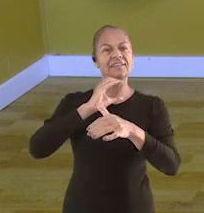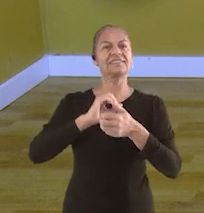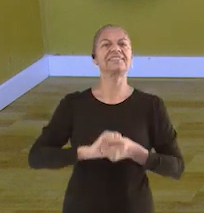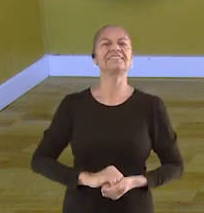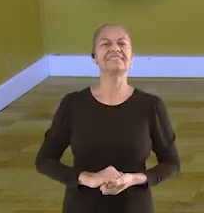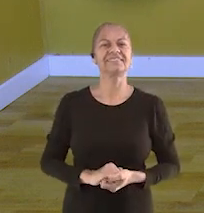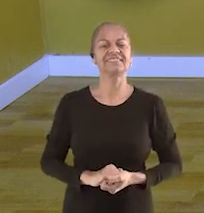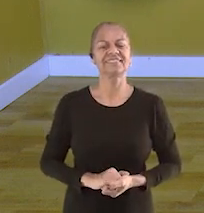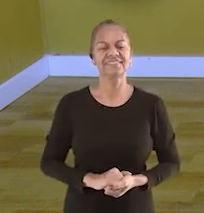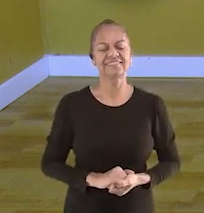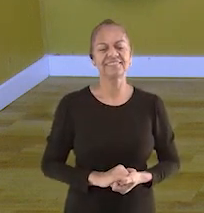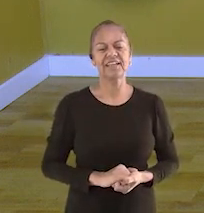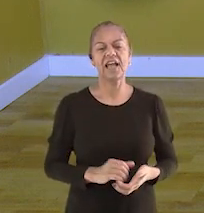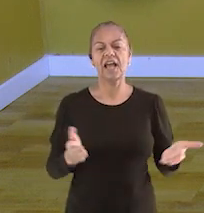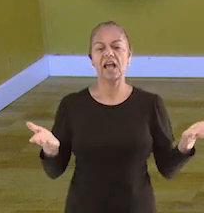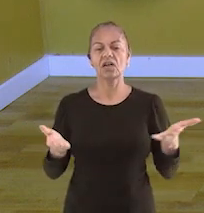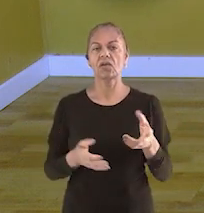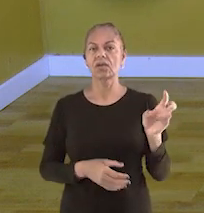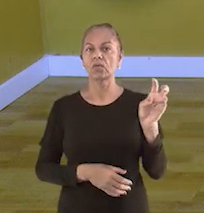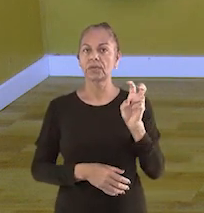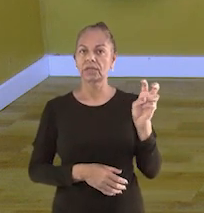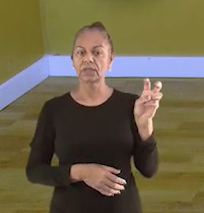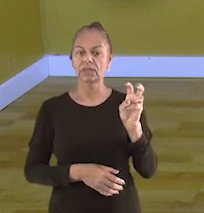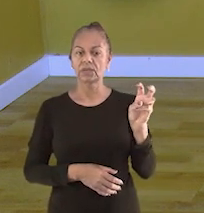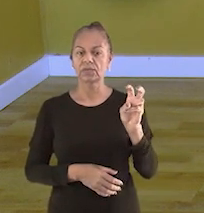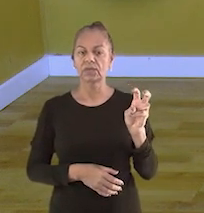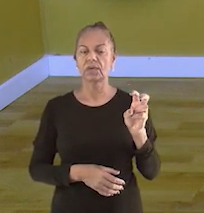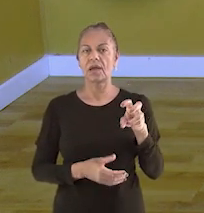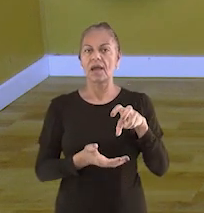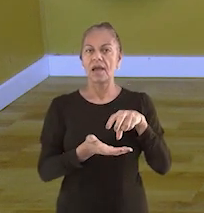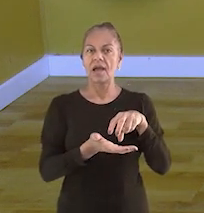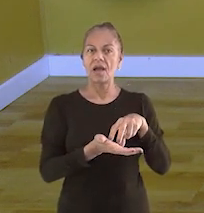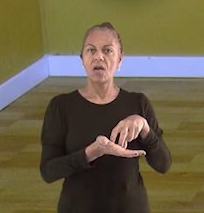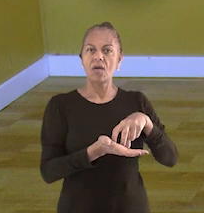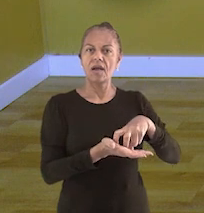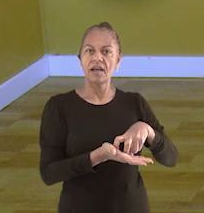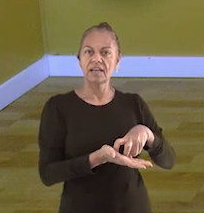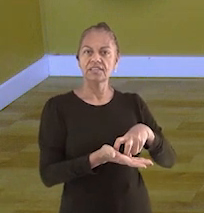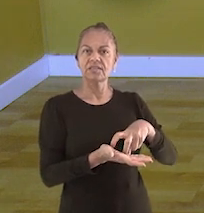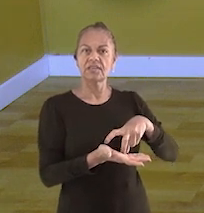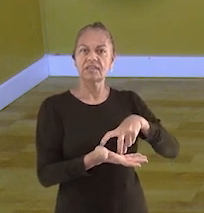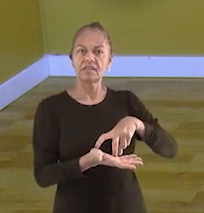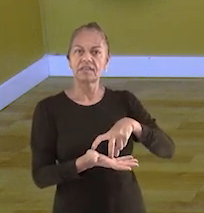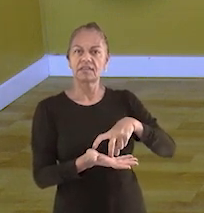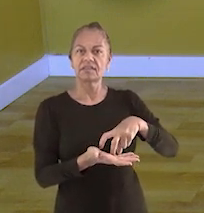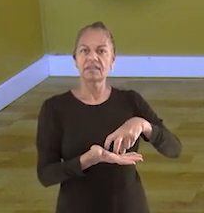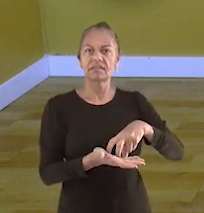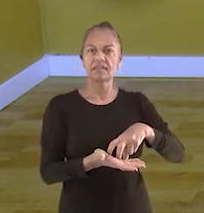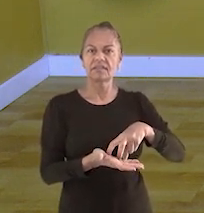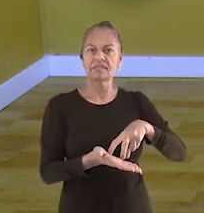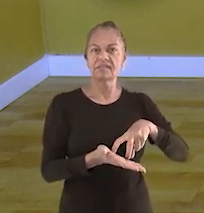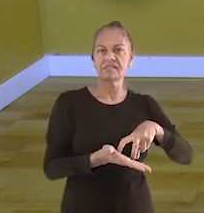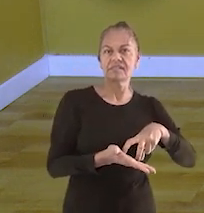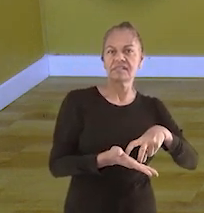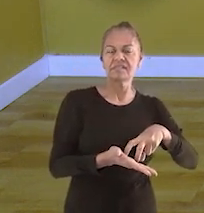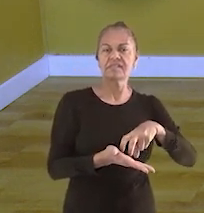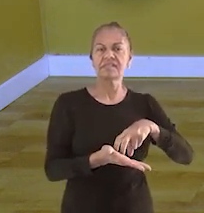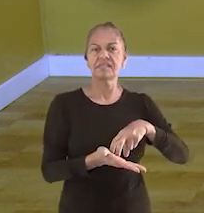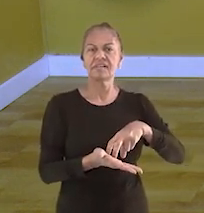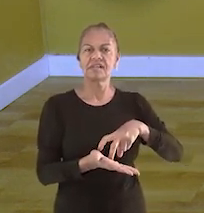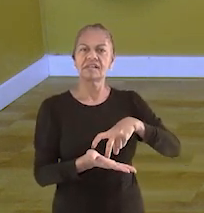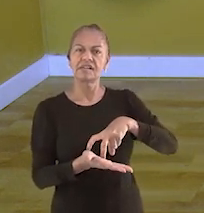hein? Vai ser, ó, o agachamento lateral. 3 para um lado, 3 para o outro.